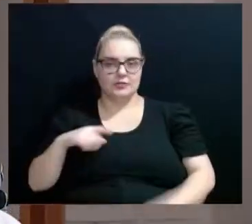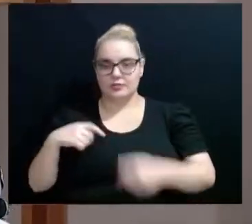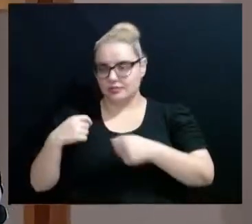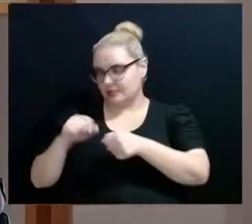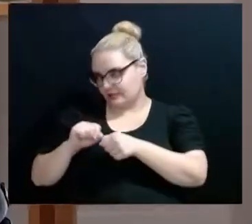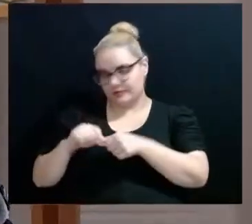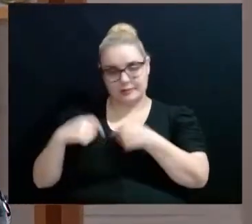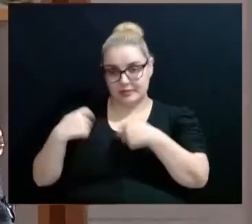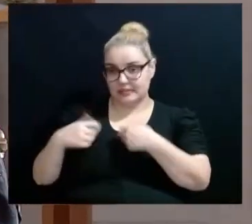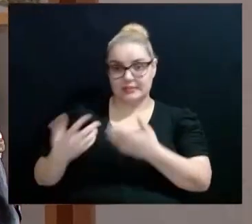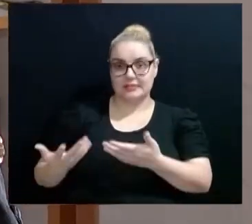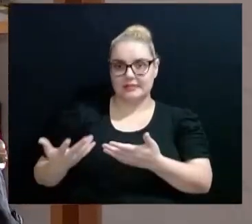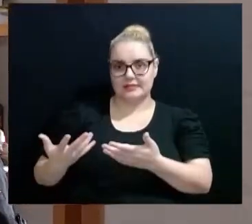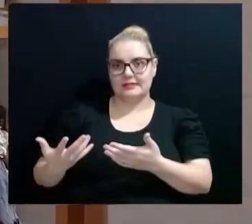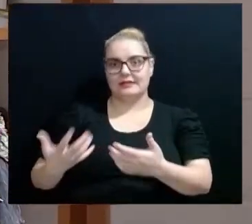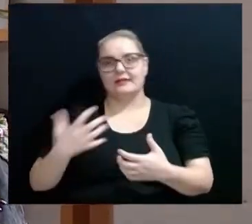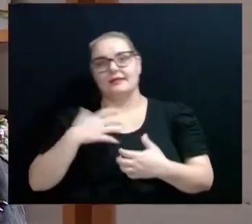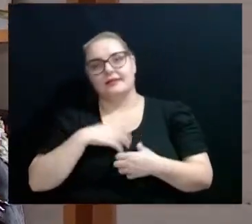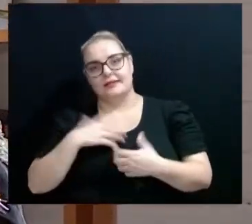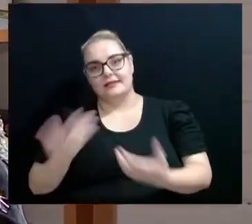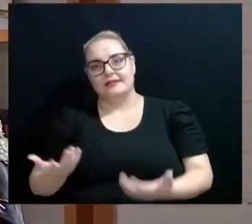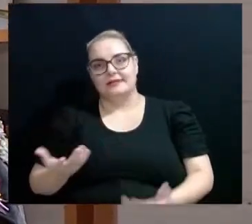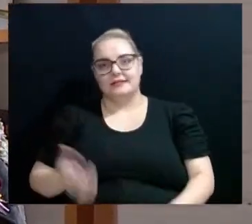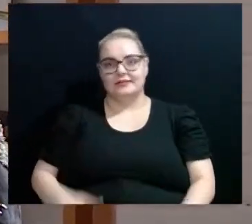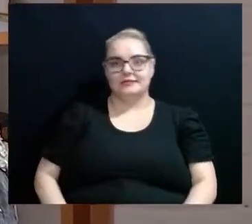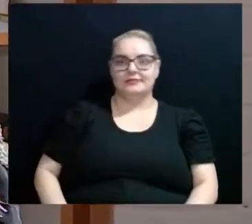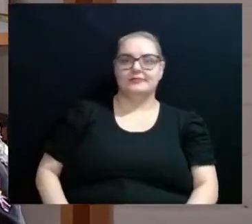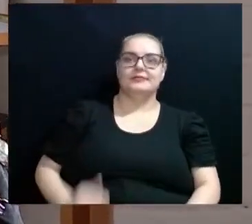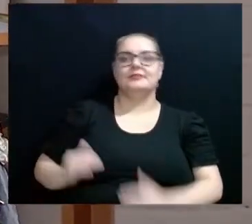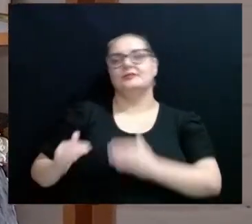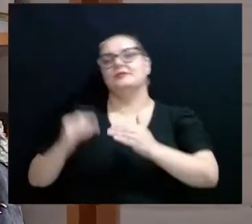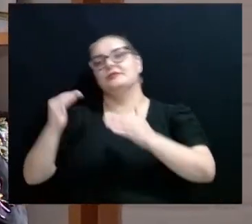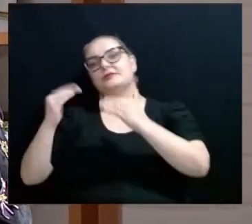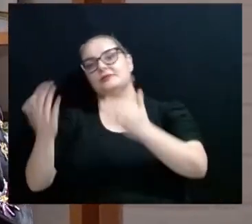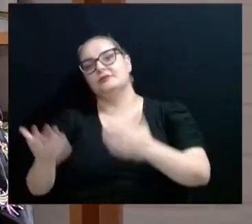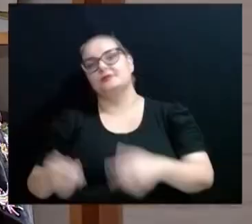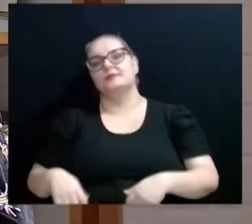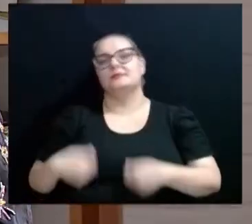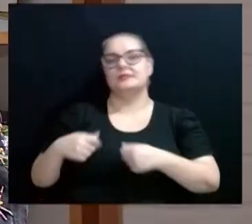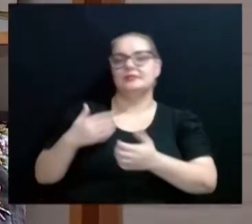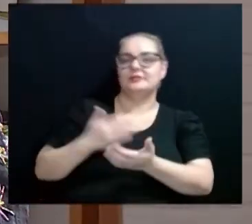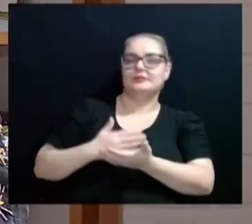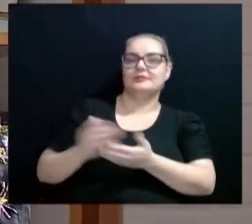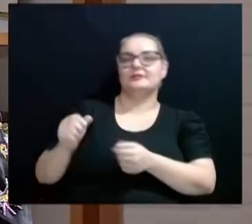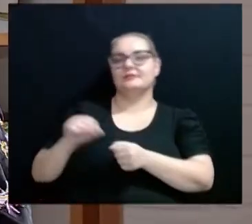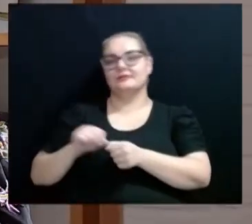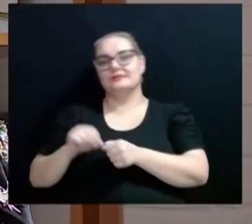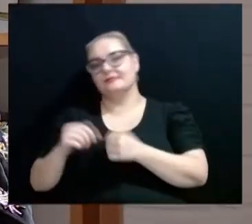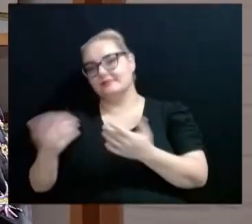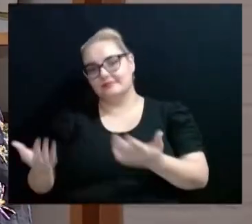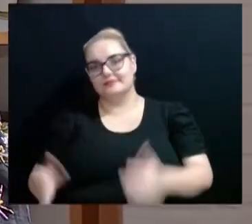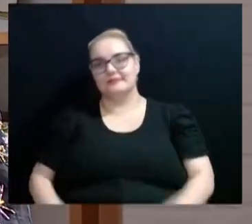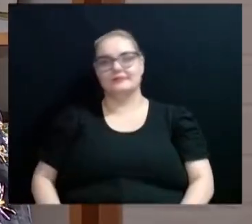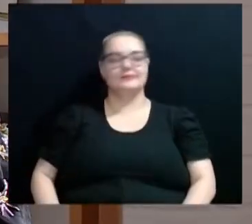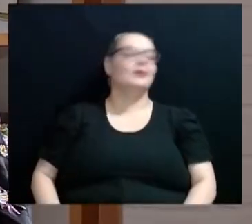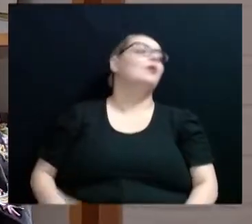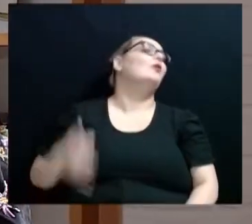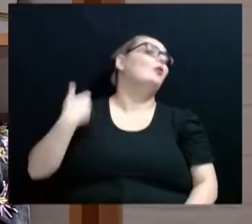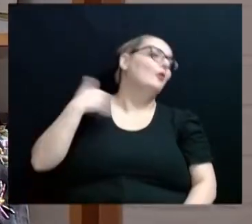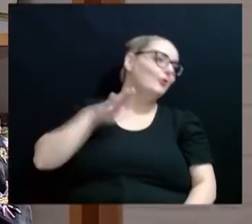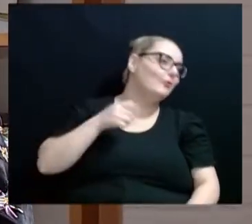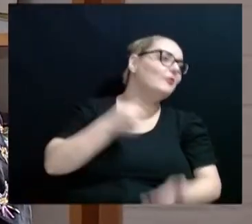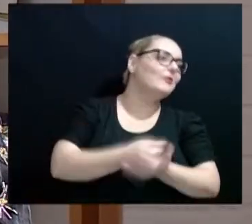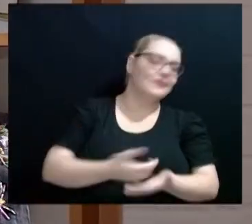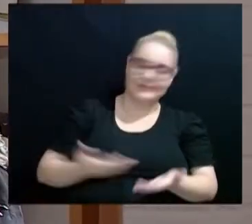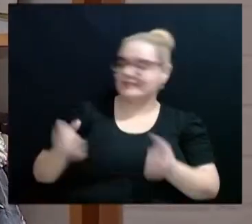gente tinha que fazer, sabe? Aquele sentimento de, a gente cresce, então a gente tem que começar, tem que fazer,